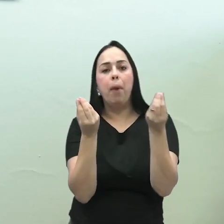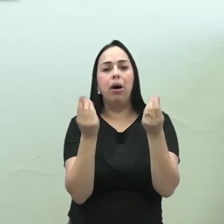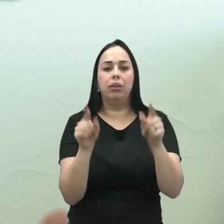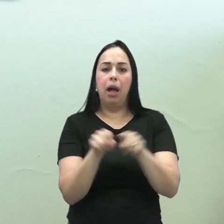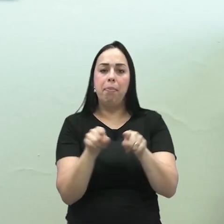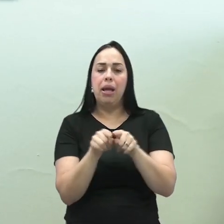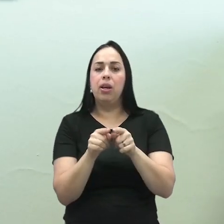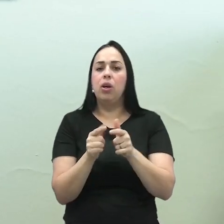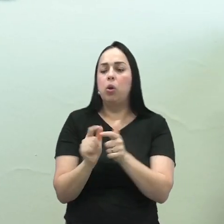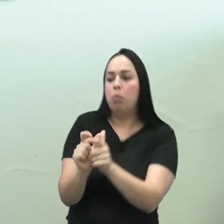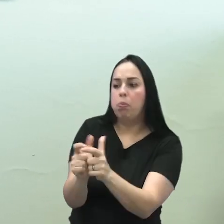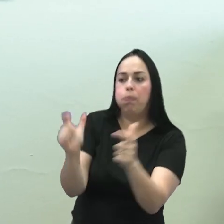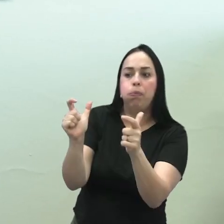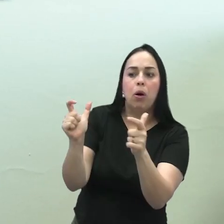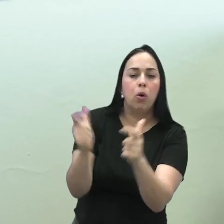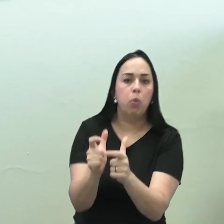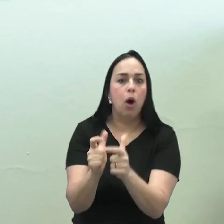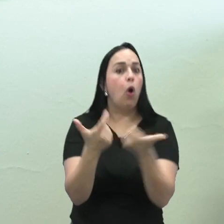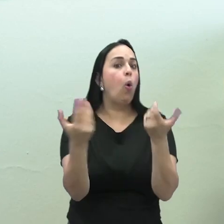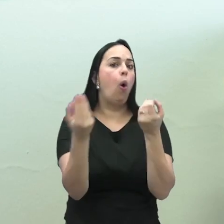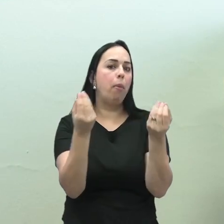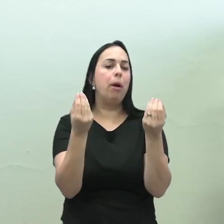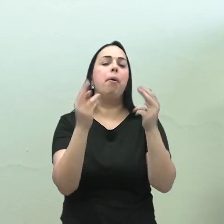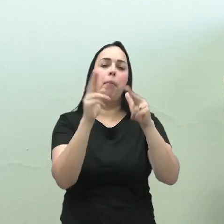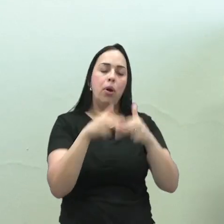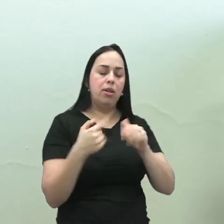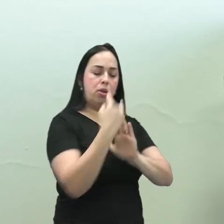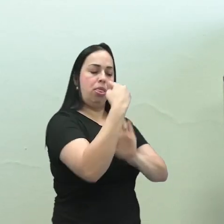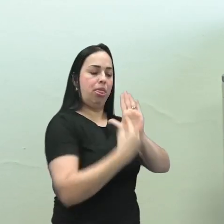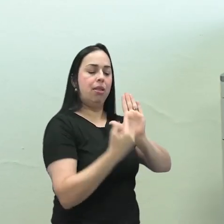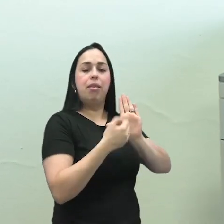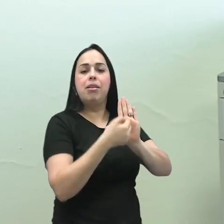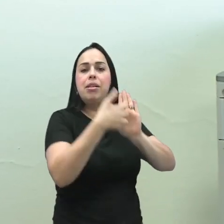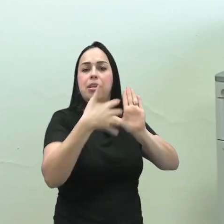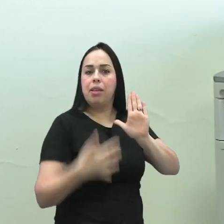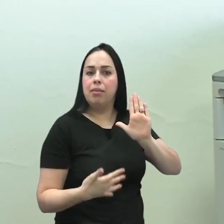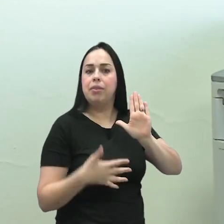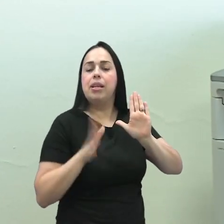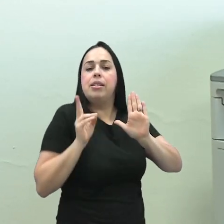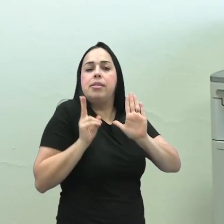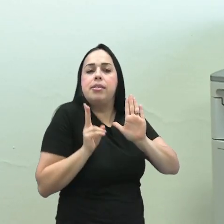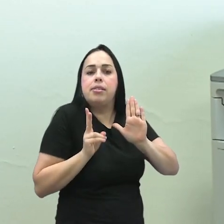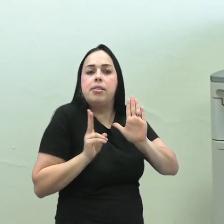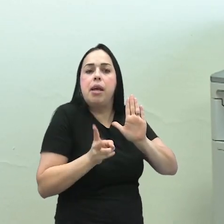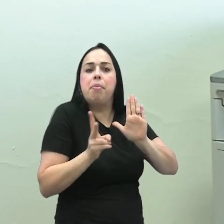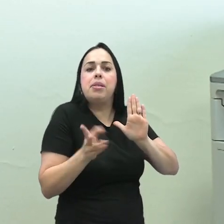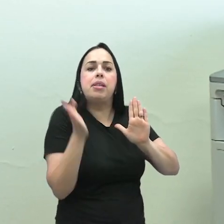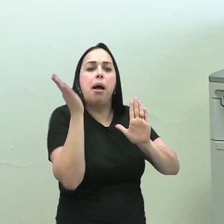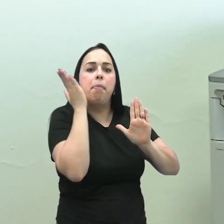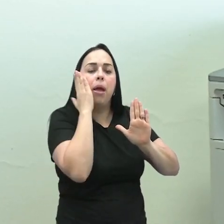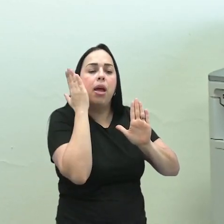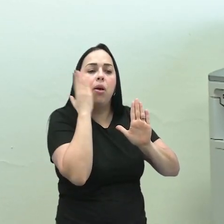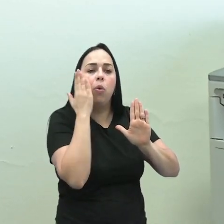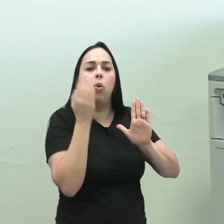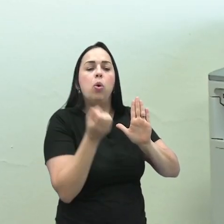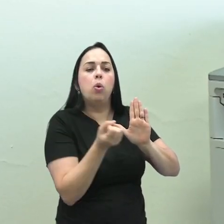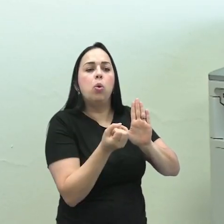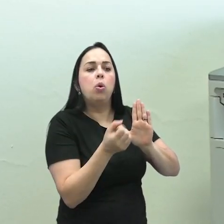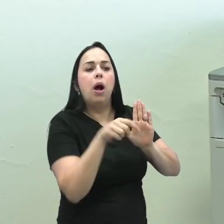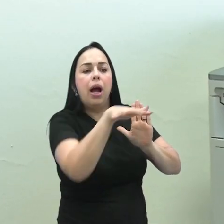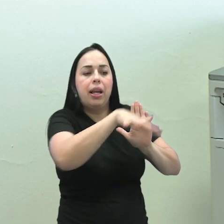acontece e para onde é que ele vai. Então, nessa discussão é importante sempre privilegiar quais são aqueles